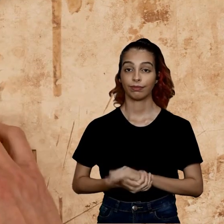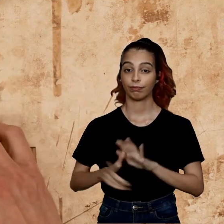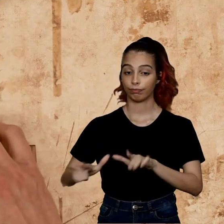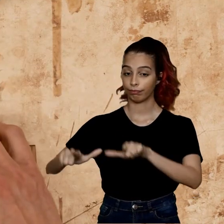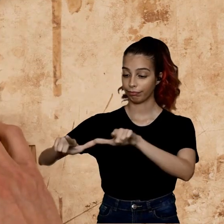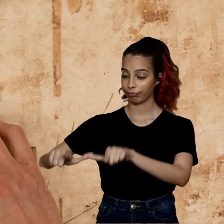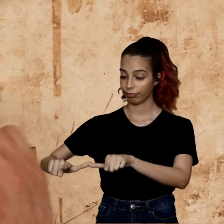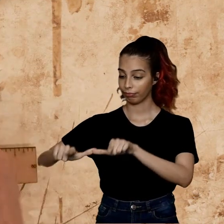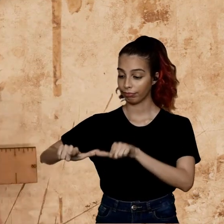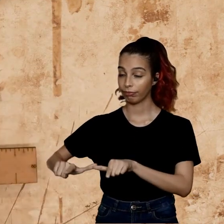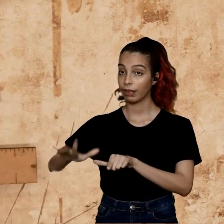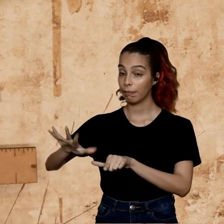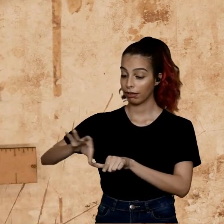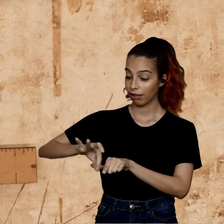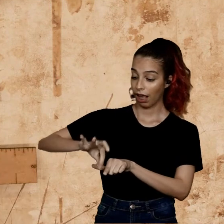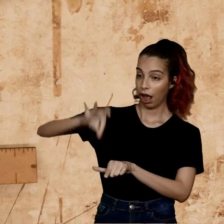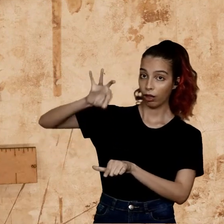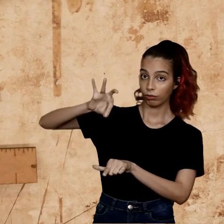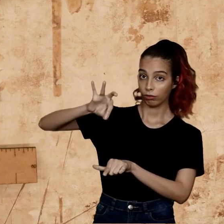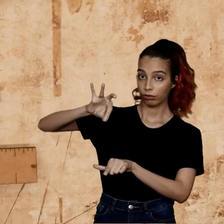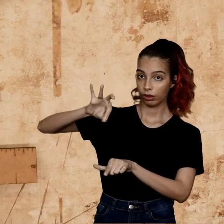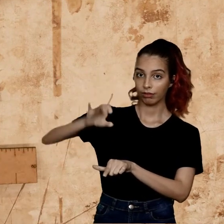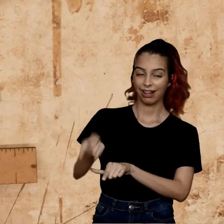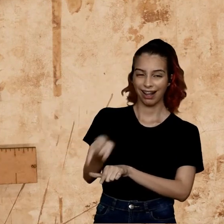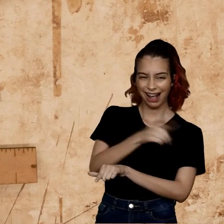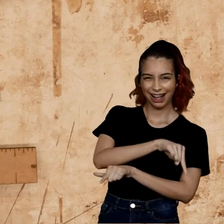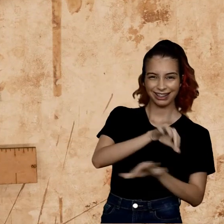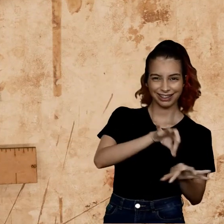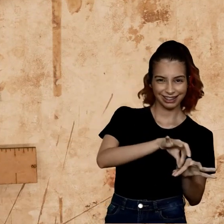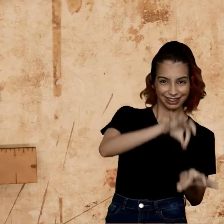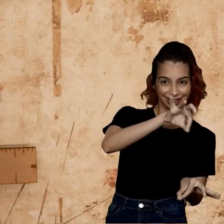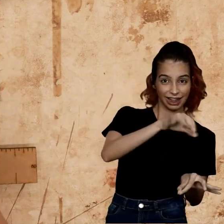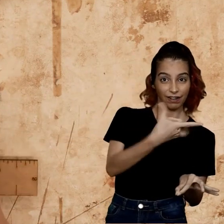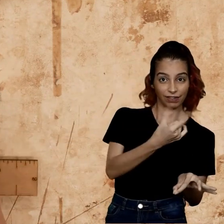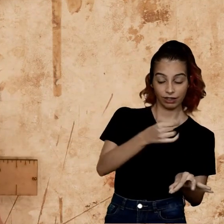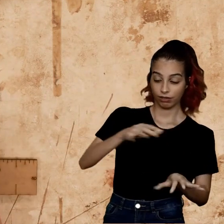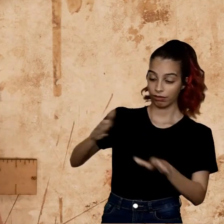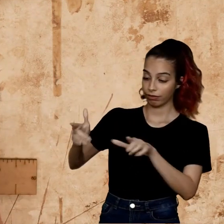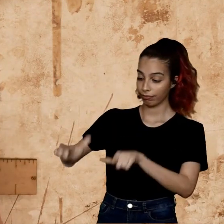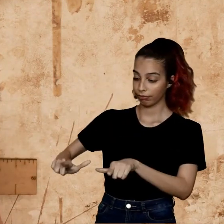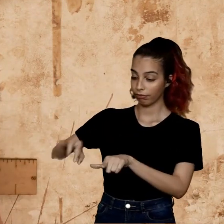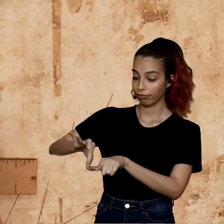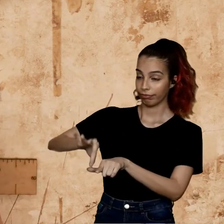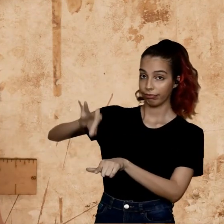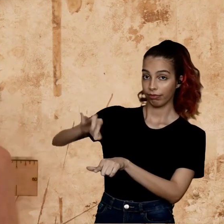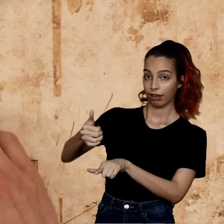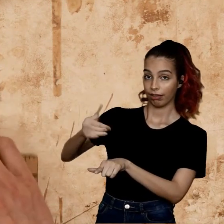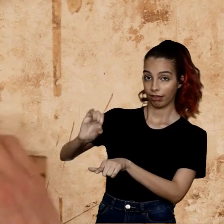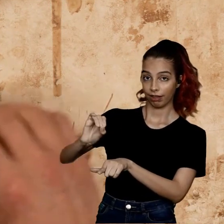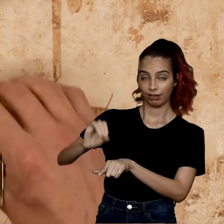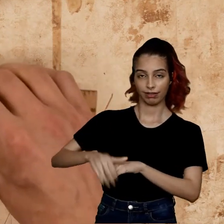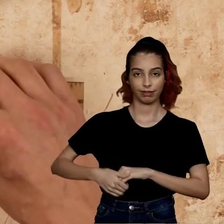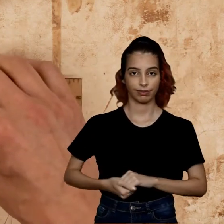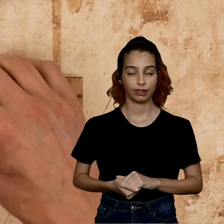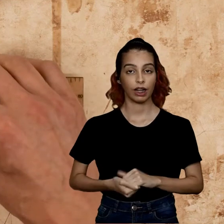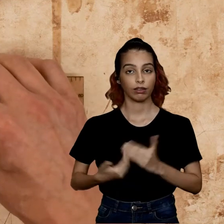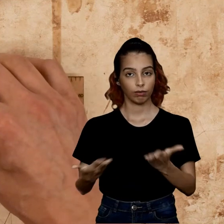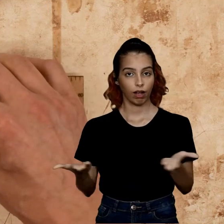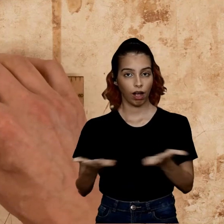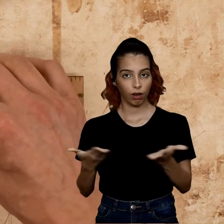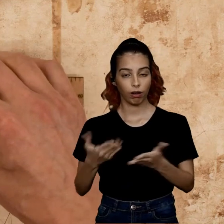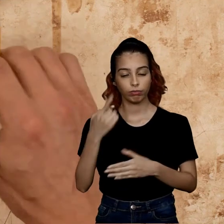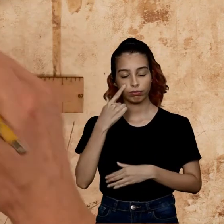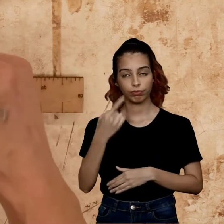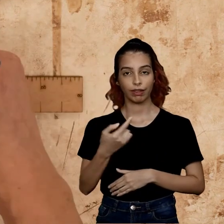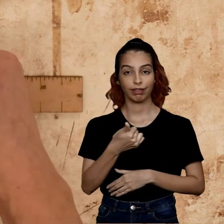A altura da caixa é um pouco mais baixo que essa aqui eu fiz com 20, essa eu vou fazer com 10. Então eu vou cortar duas